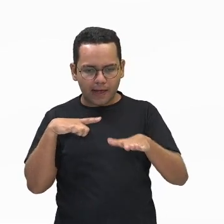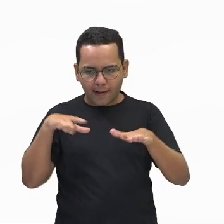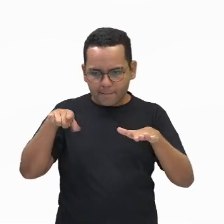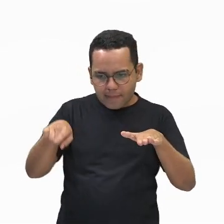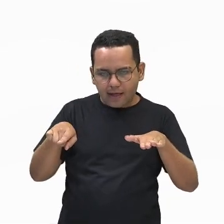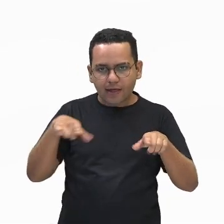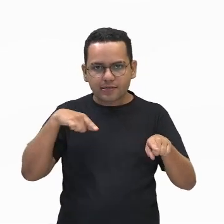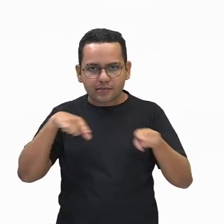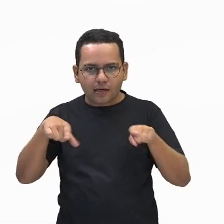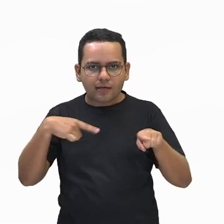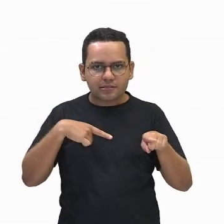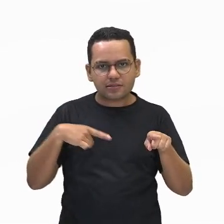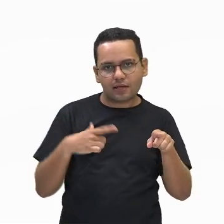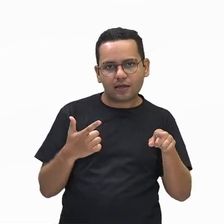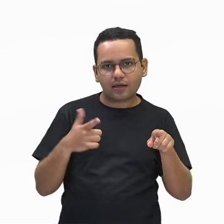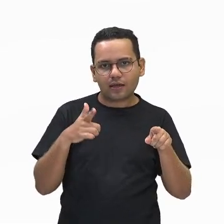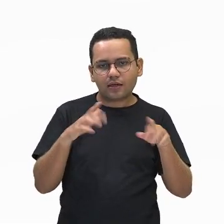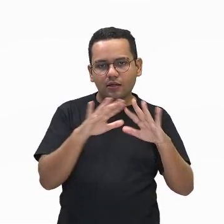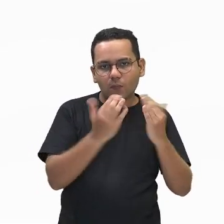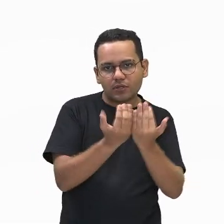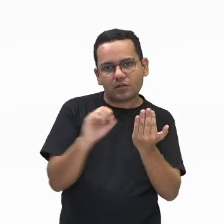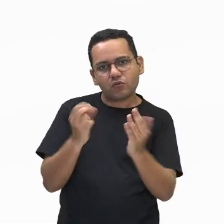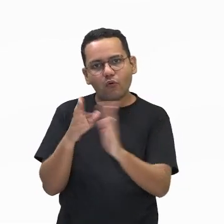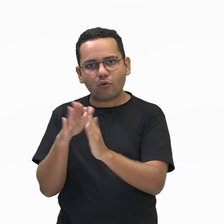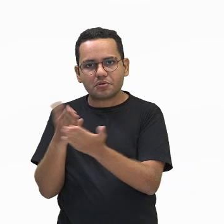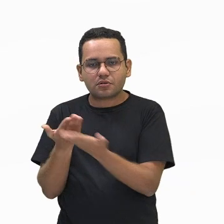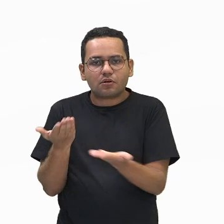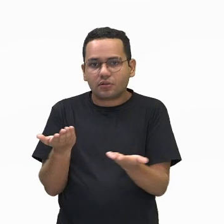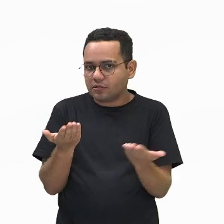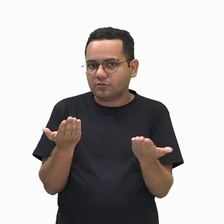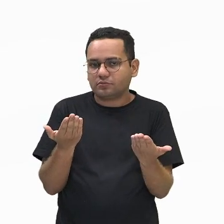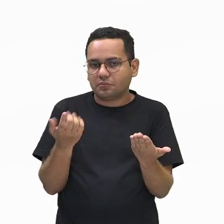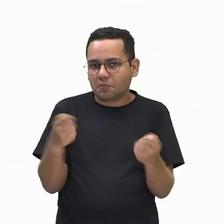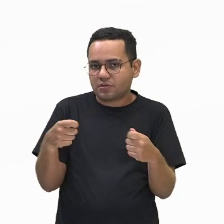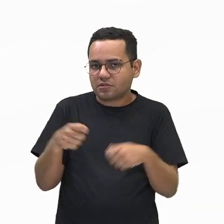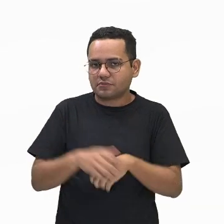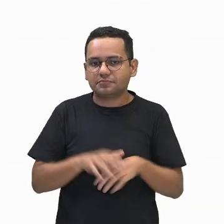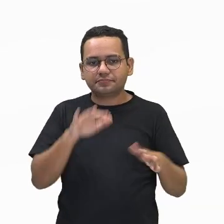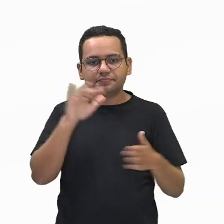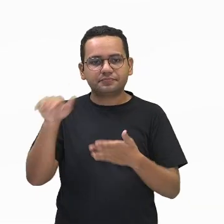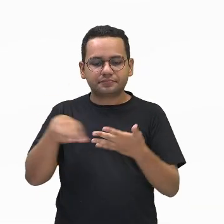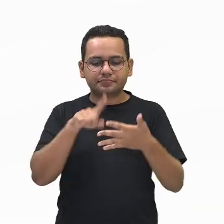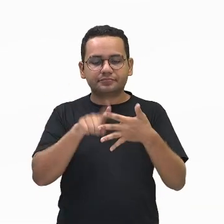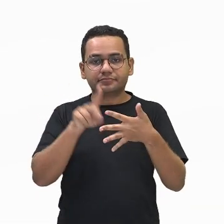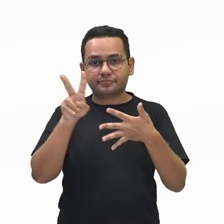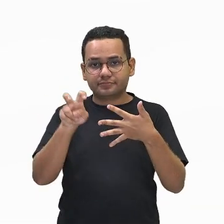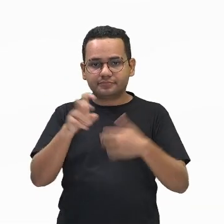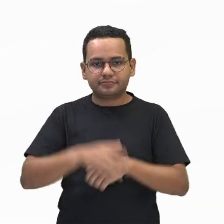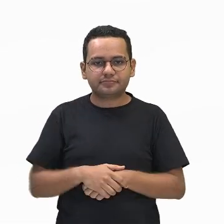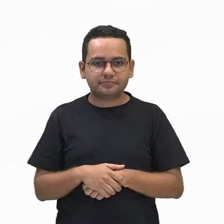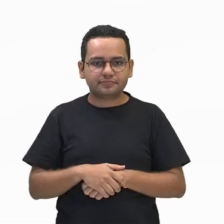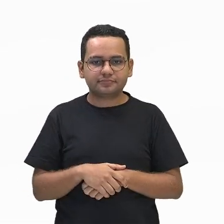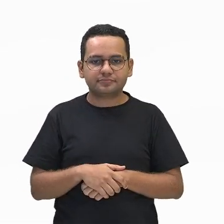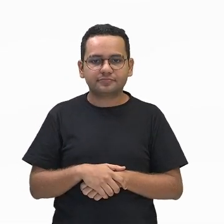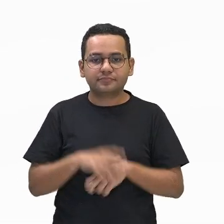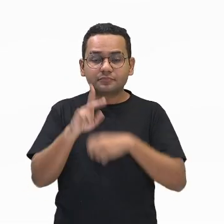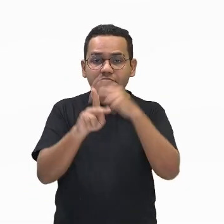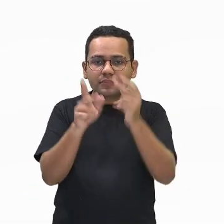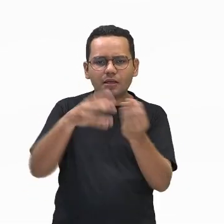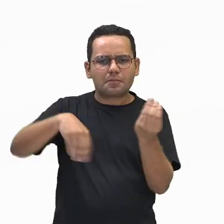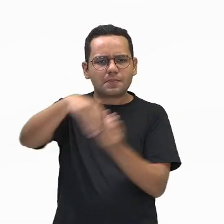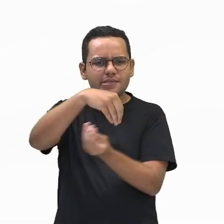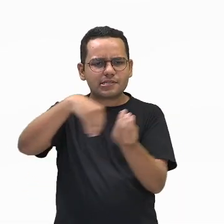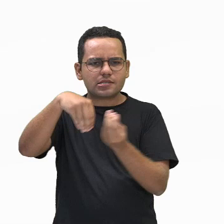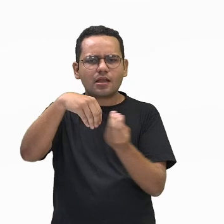observar no meio no qual você está inserido. O subtema 7, a miscigenação é